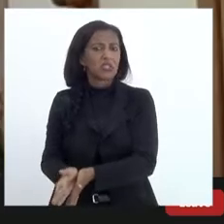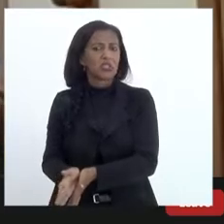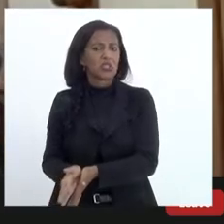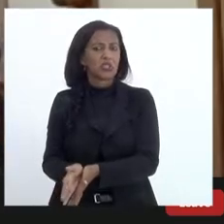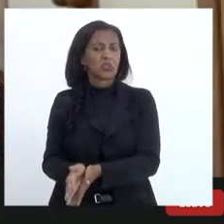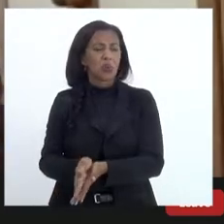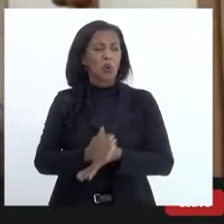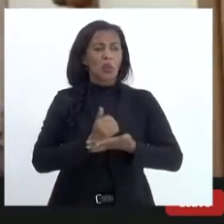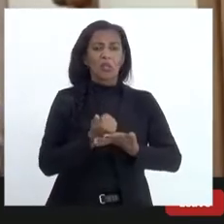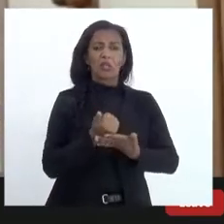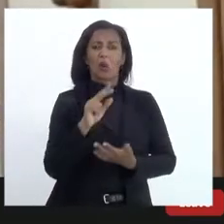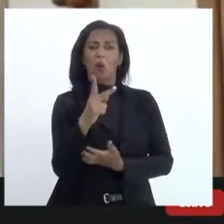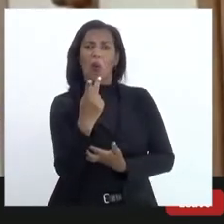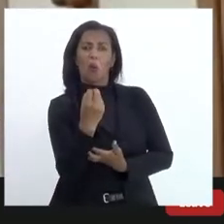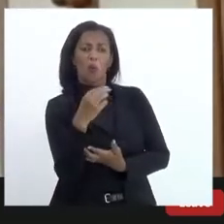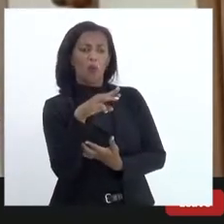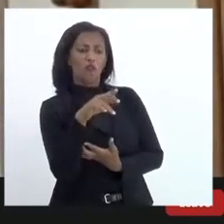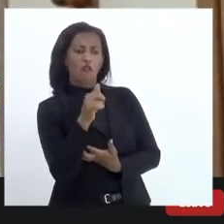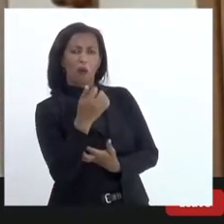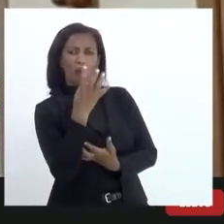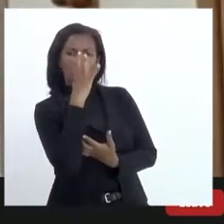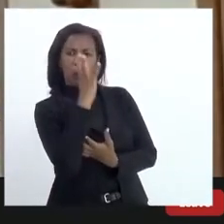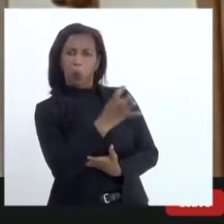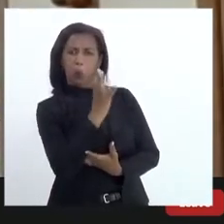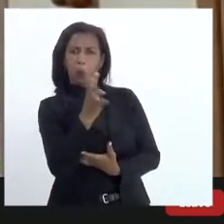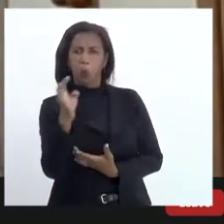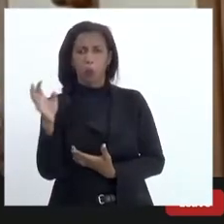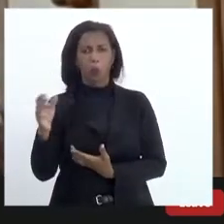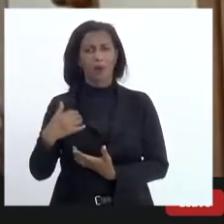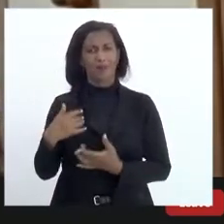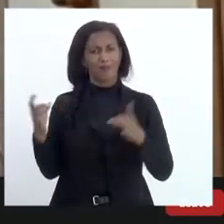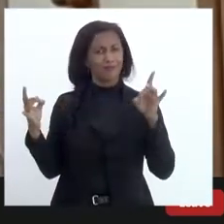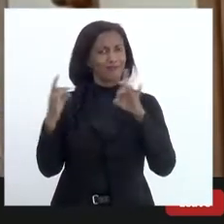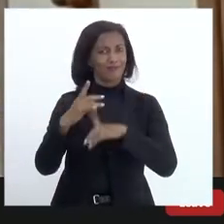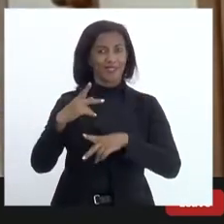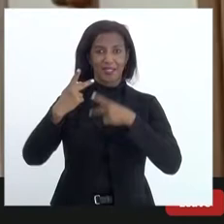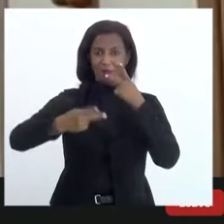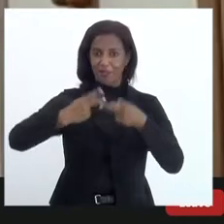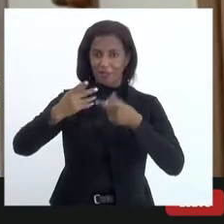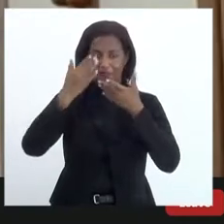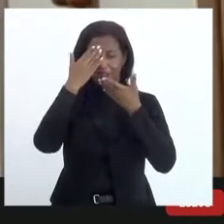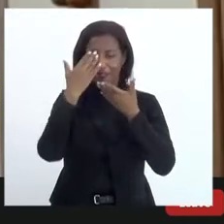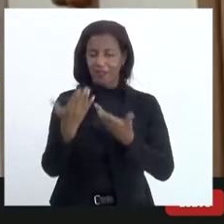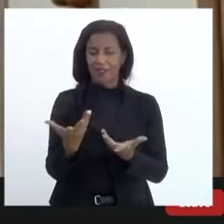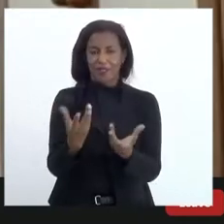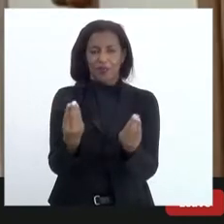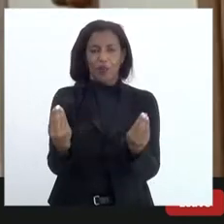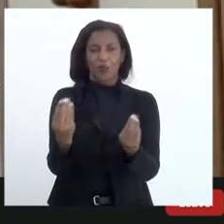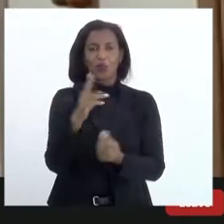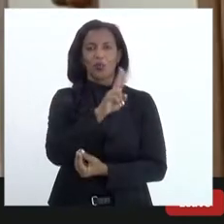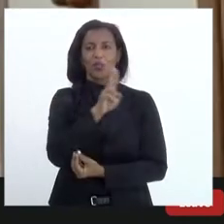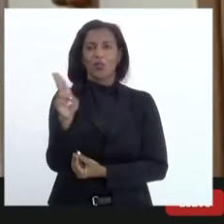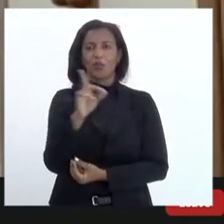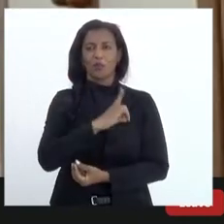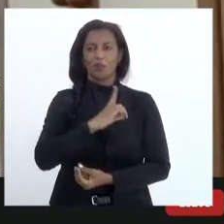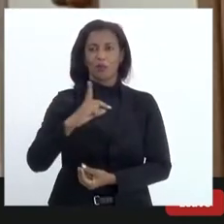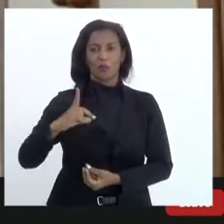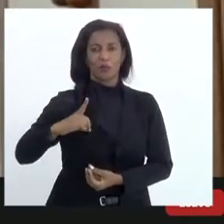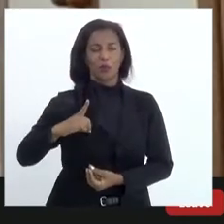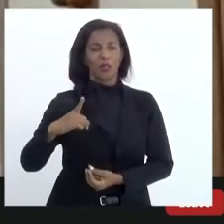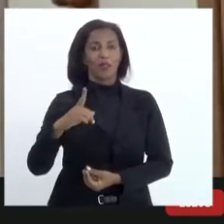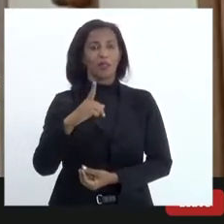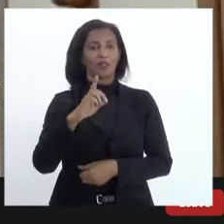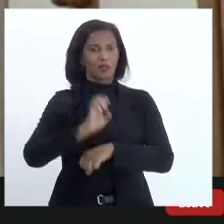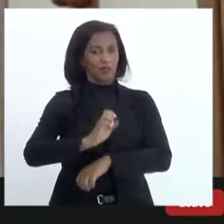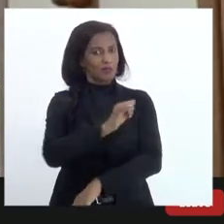crimes homofóbicos. Então, eu encerro aqui a minha fala, agradeço muito aqui, em nome da Defensoria Pública do Estado do Rio de